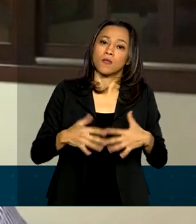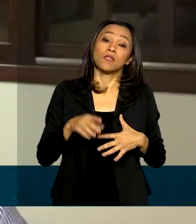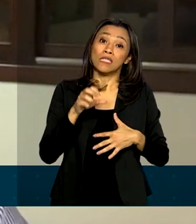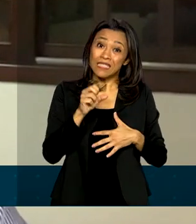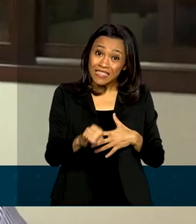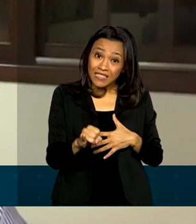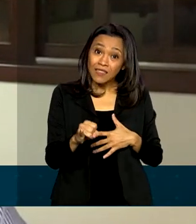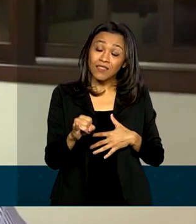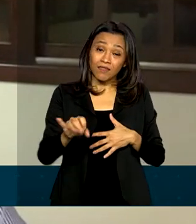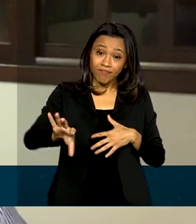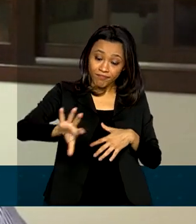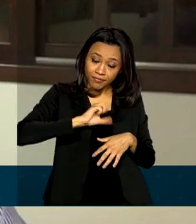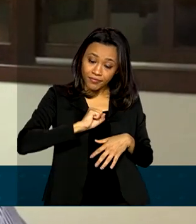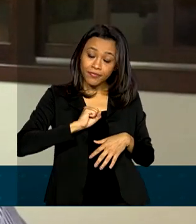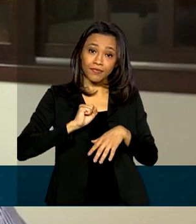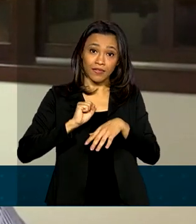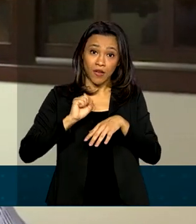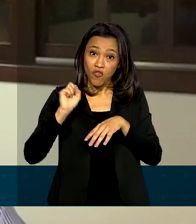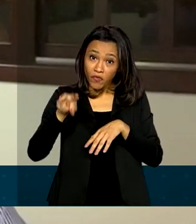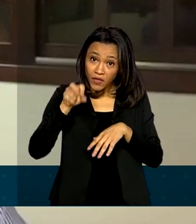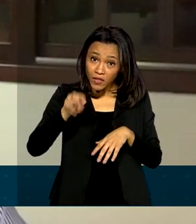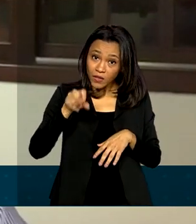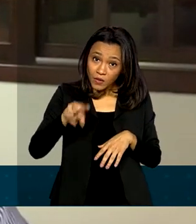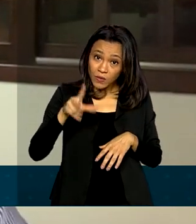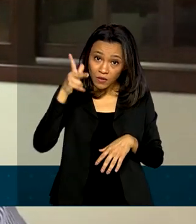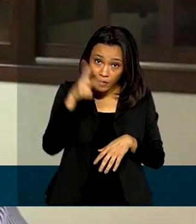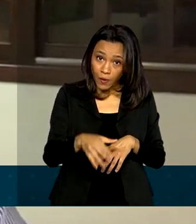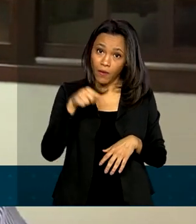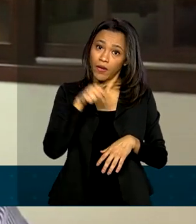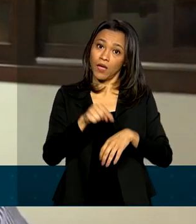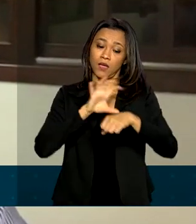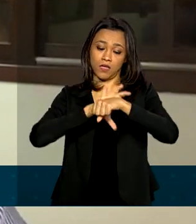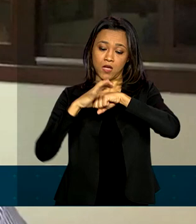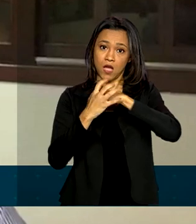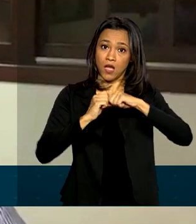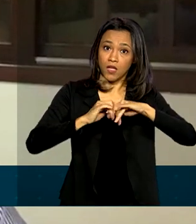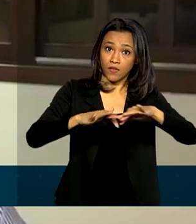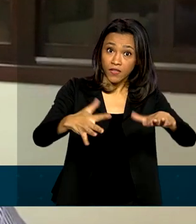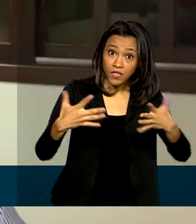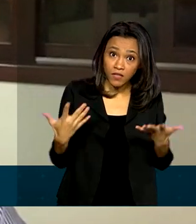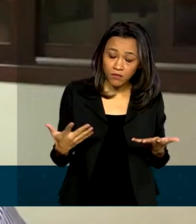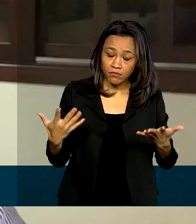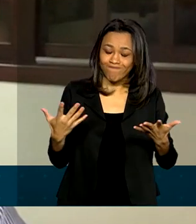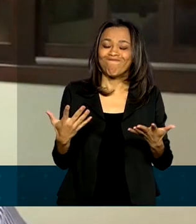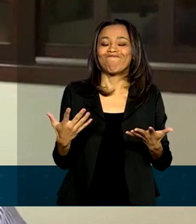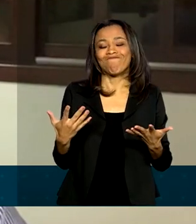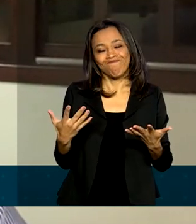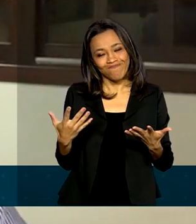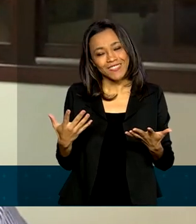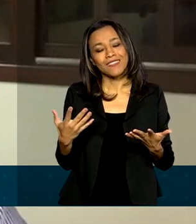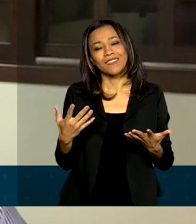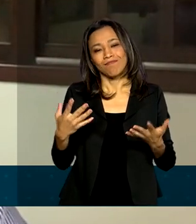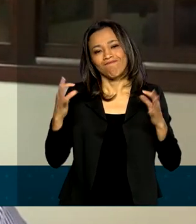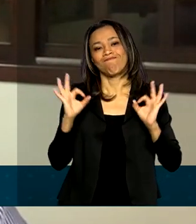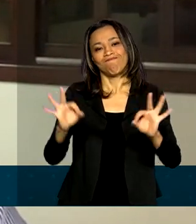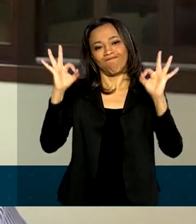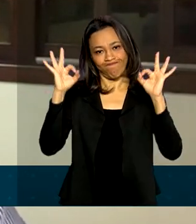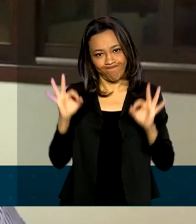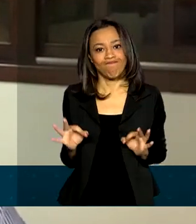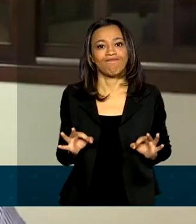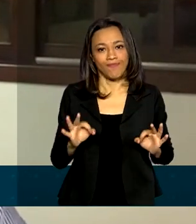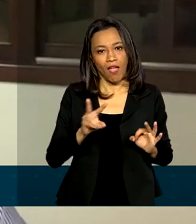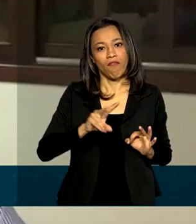a uma infecção por um vírus como este, que muda tanto, que nos dá tantas surpresas, com certeza podemos